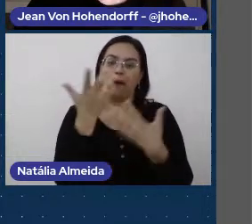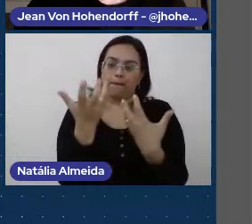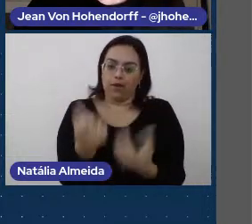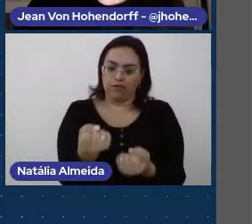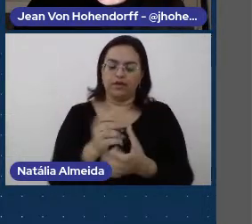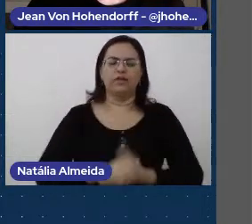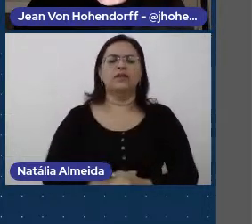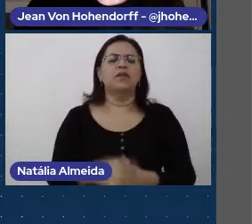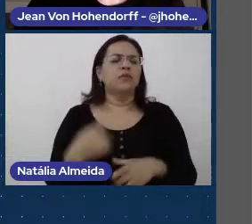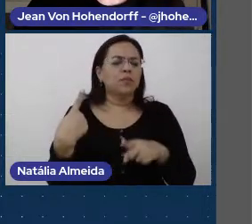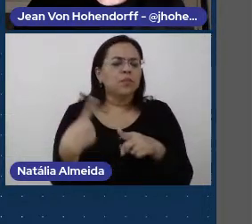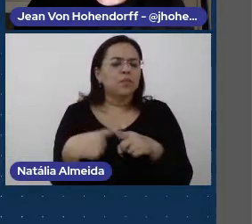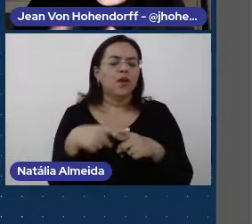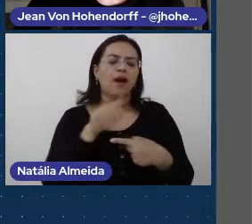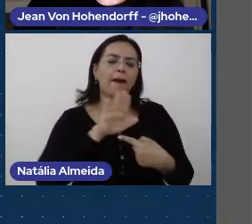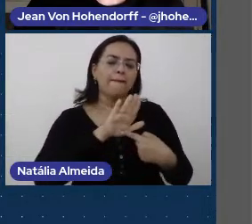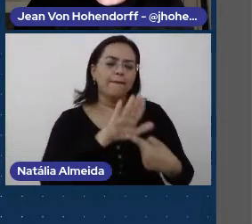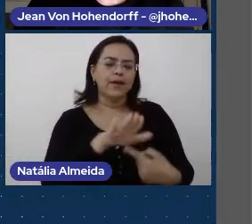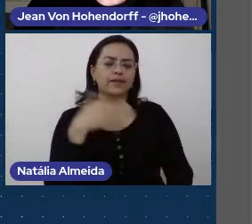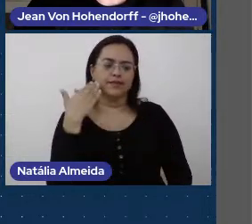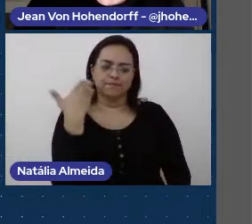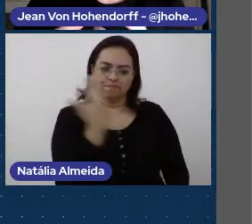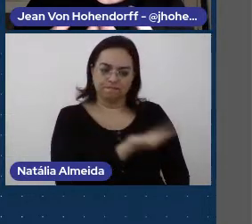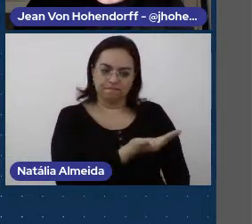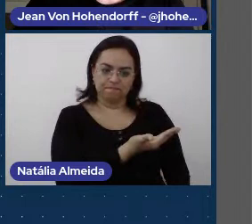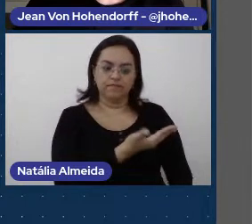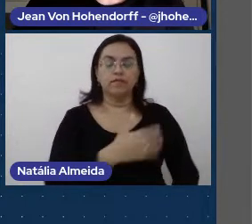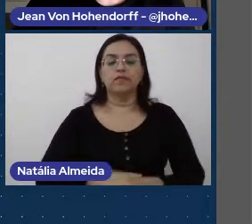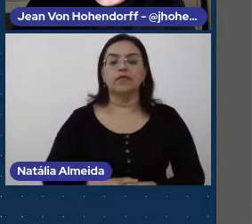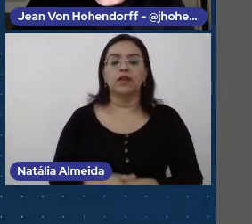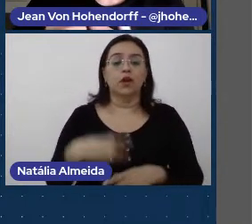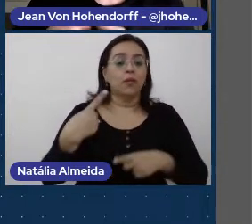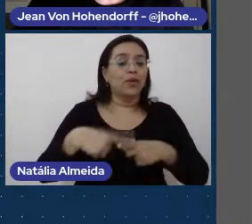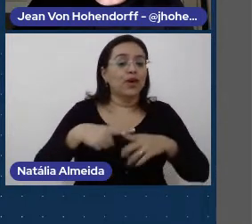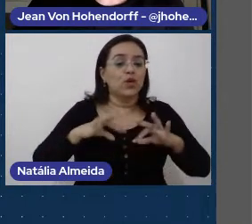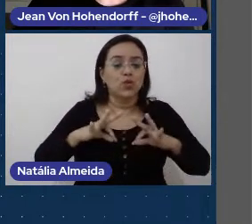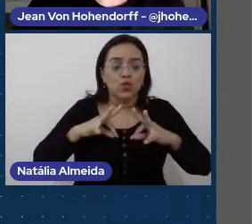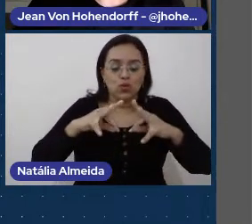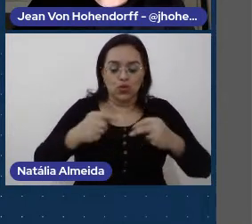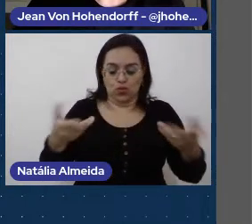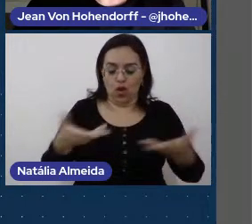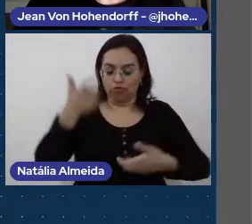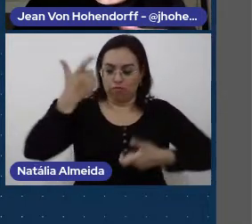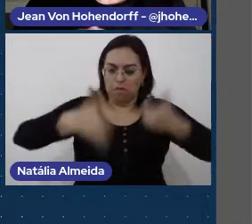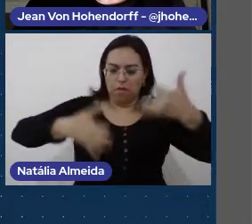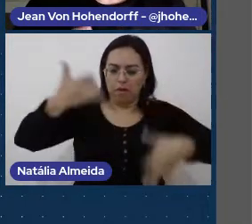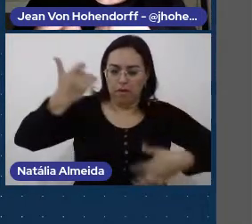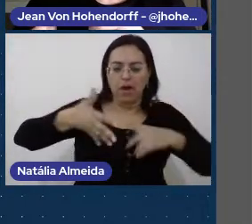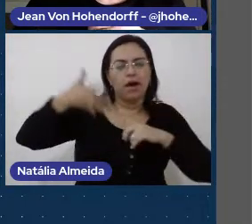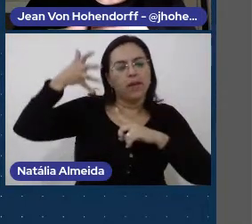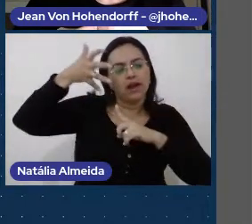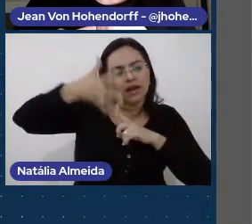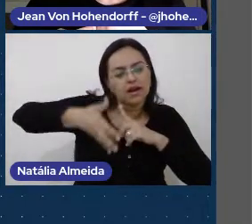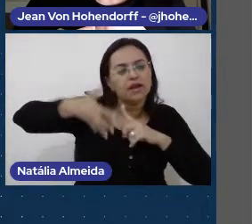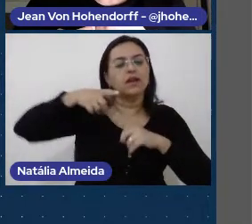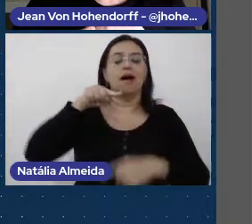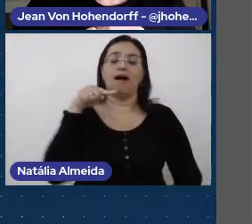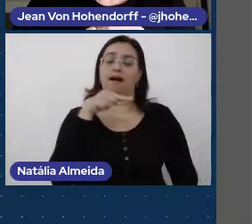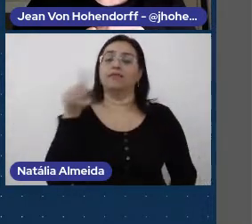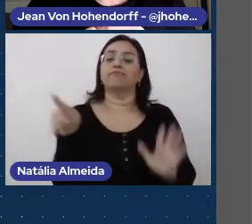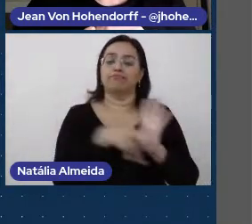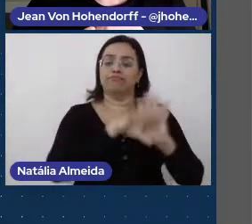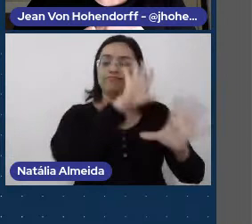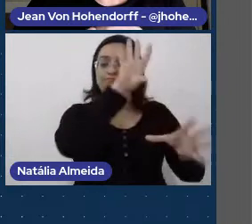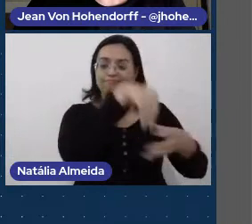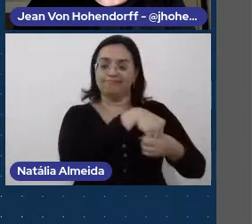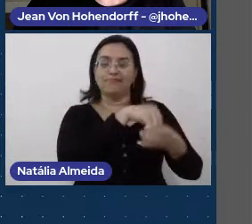que eu estou apresentando esse artigo primeiro? Porque o conteúdo todo da minha fala aqui está no artigo. Então, na verdade, essa